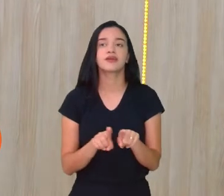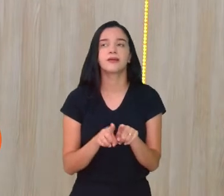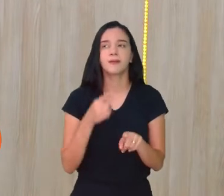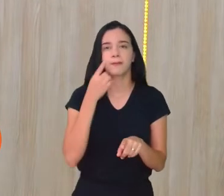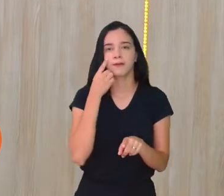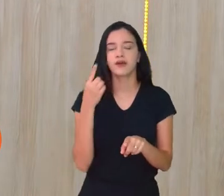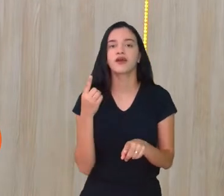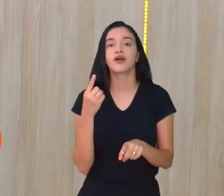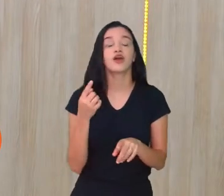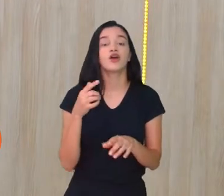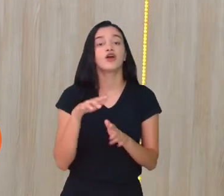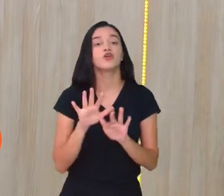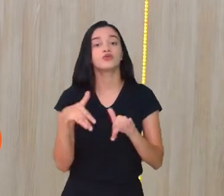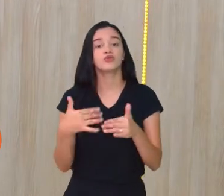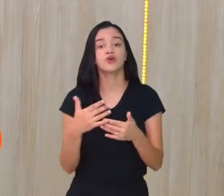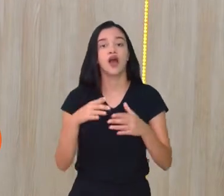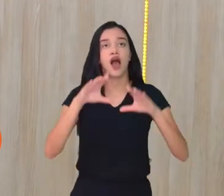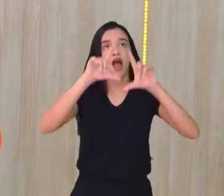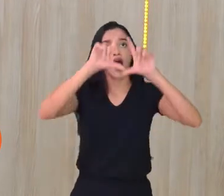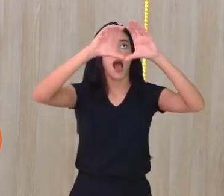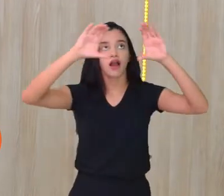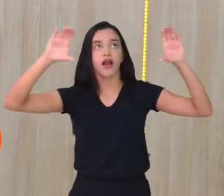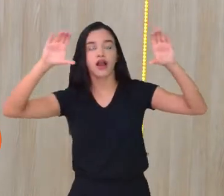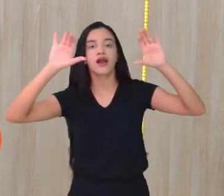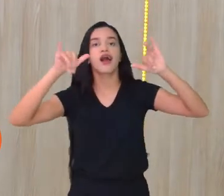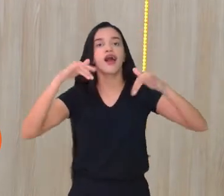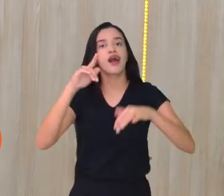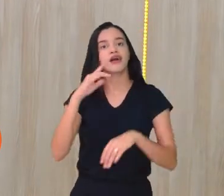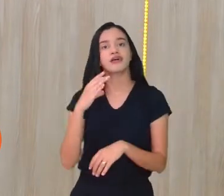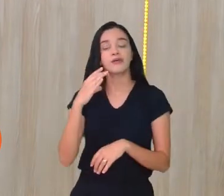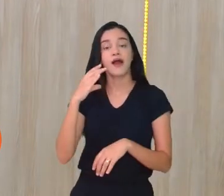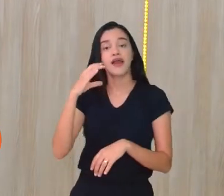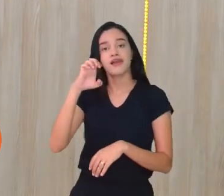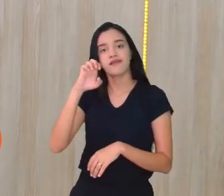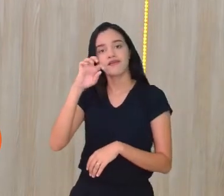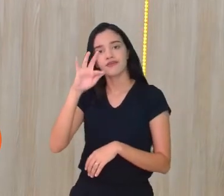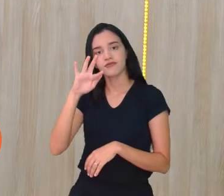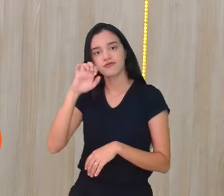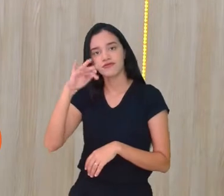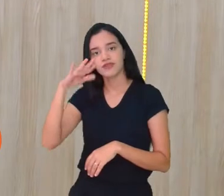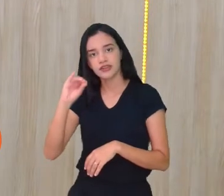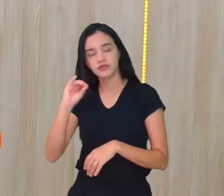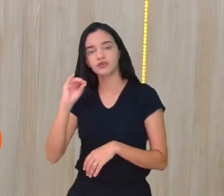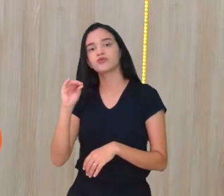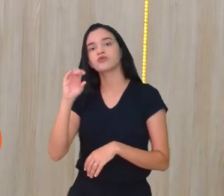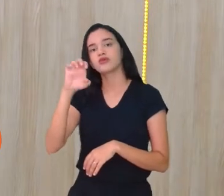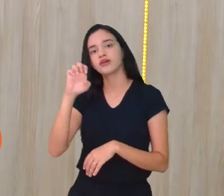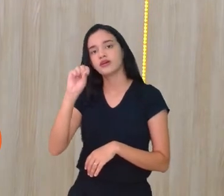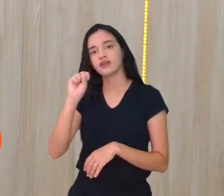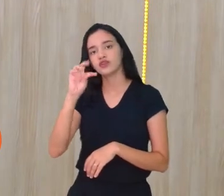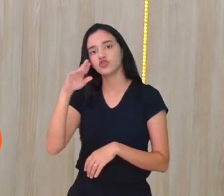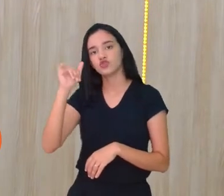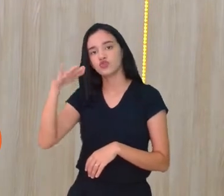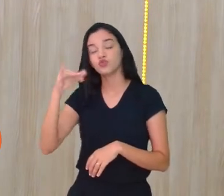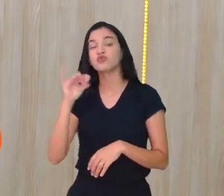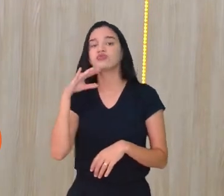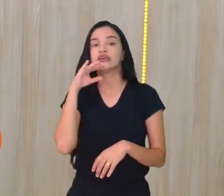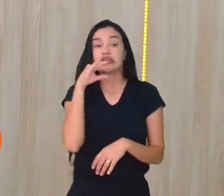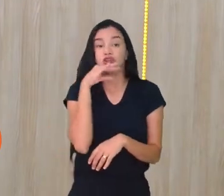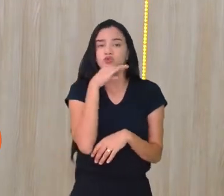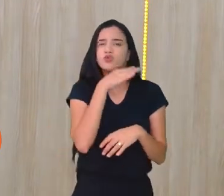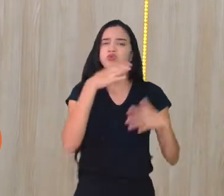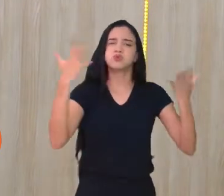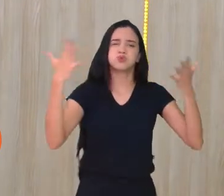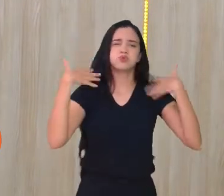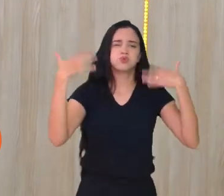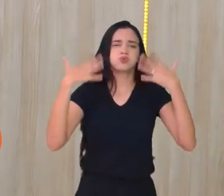aí, do efeito estufa, essa área tem a tendência de ficar bem mais abafada, bem mais quente do que